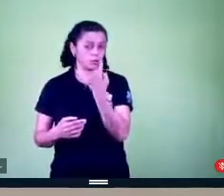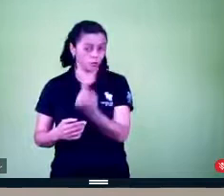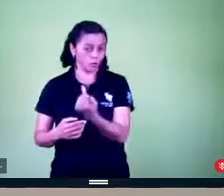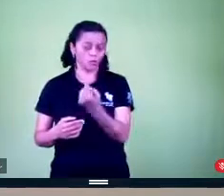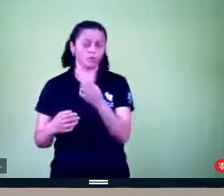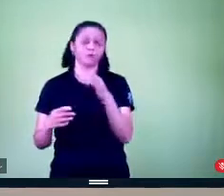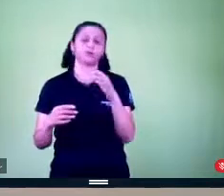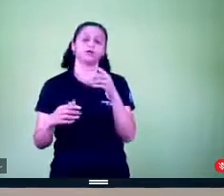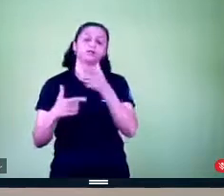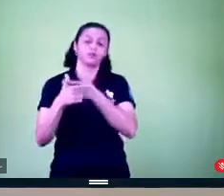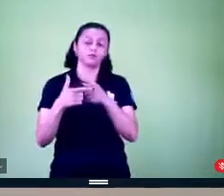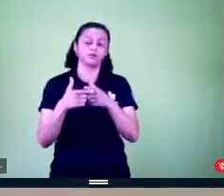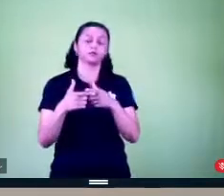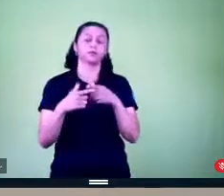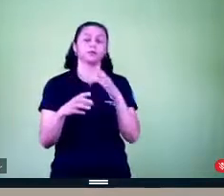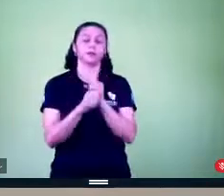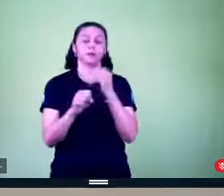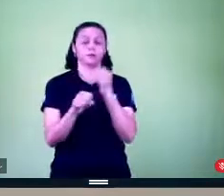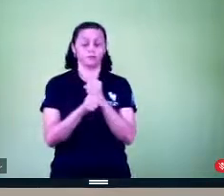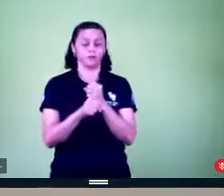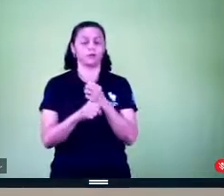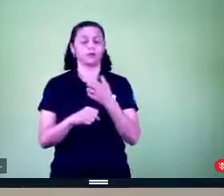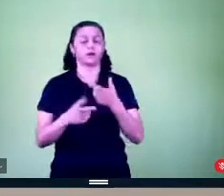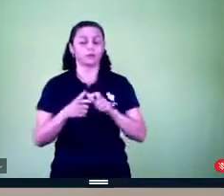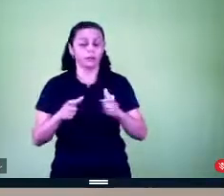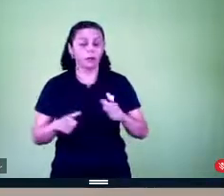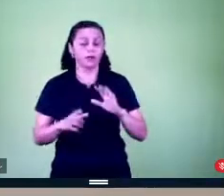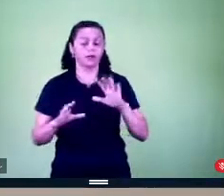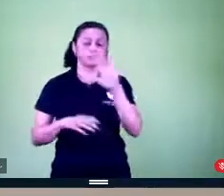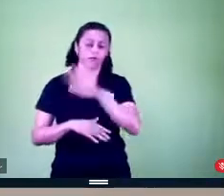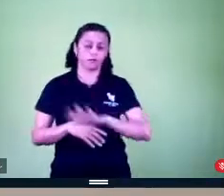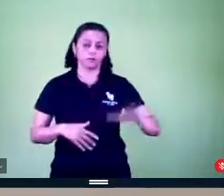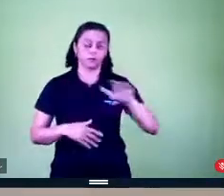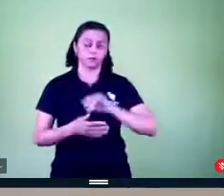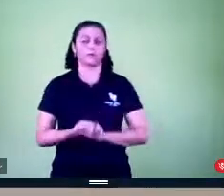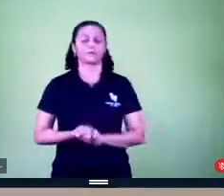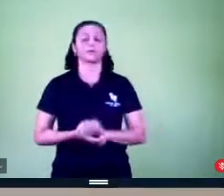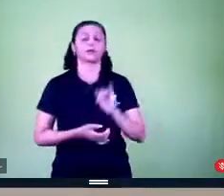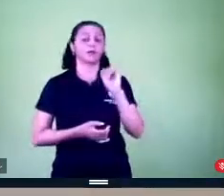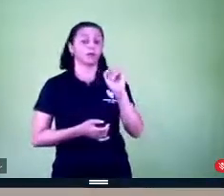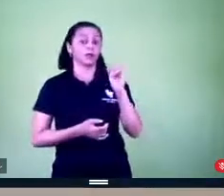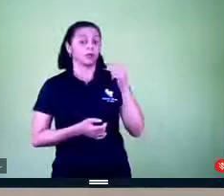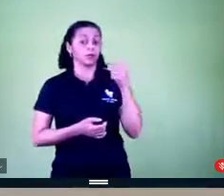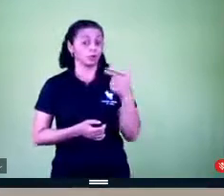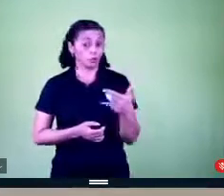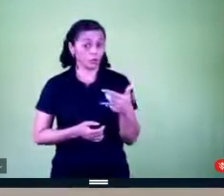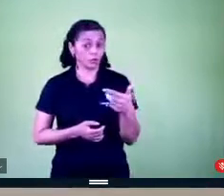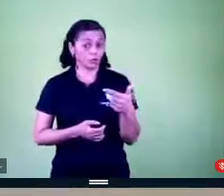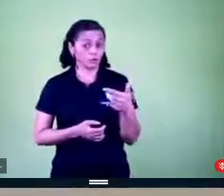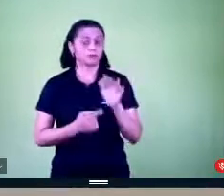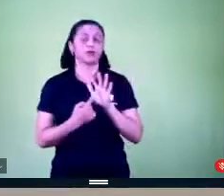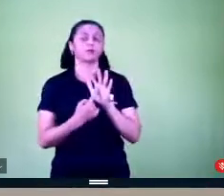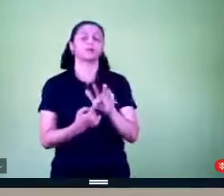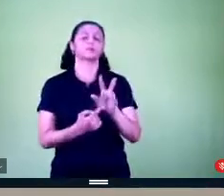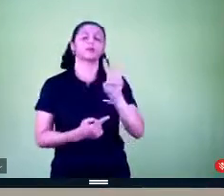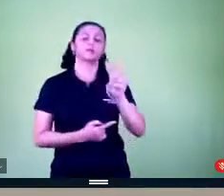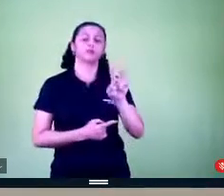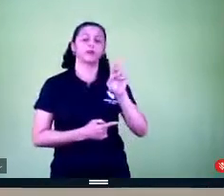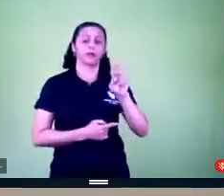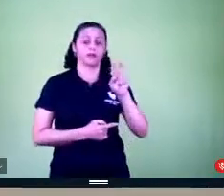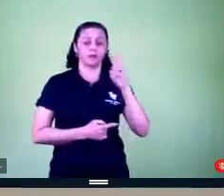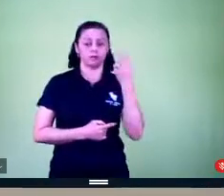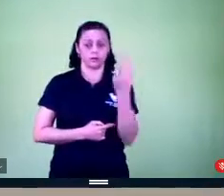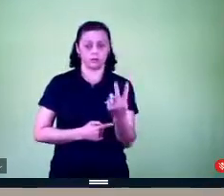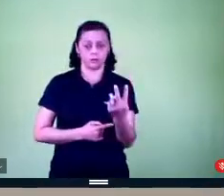aqui para o I2 vai ser o VR2, aqui, que